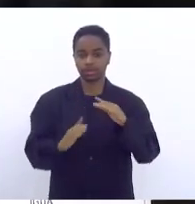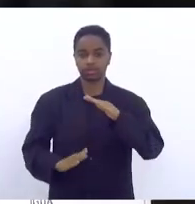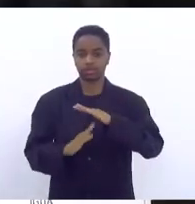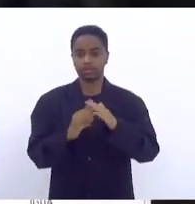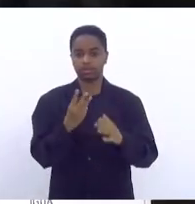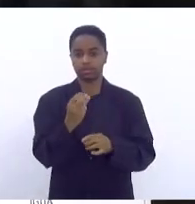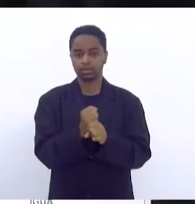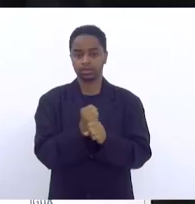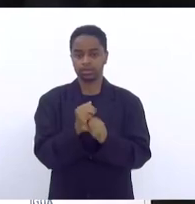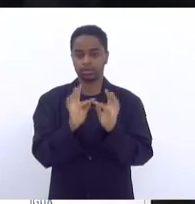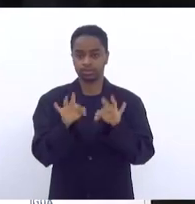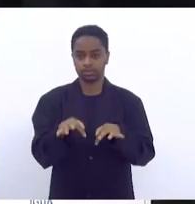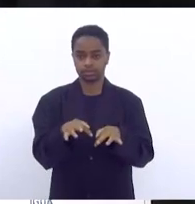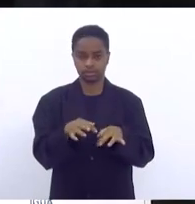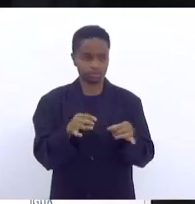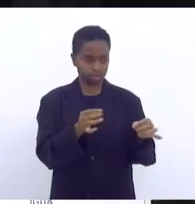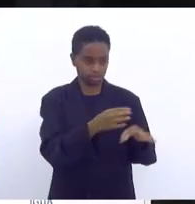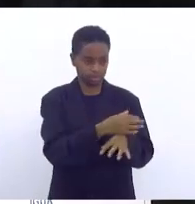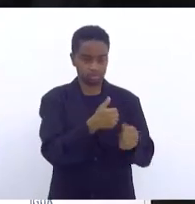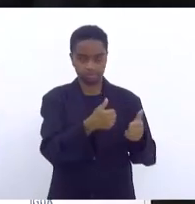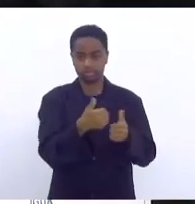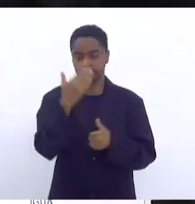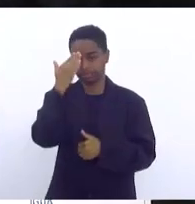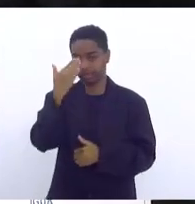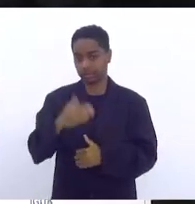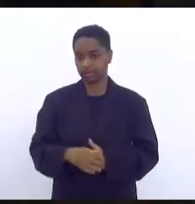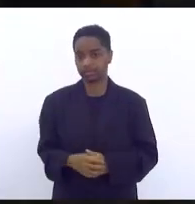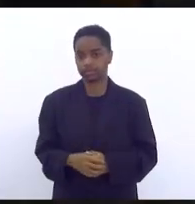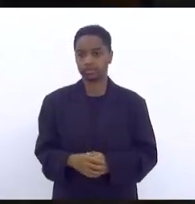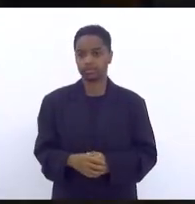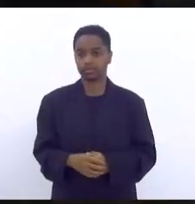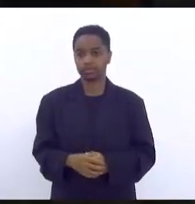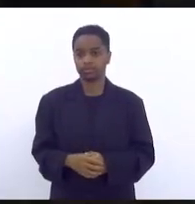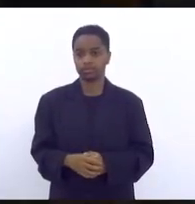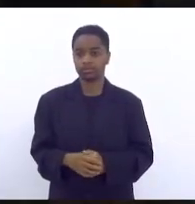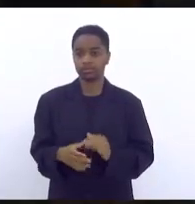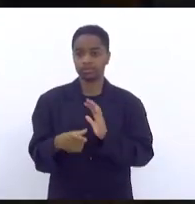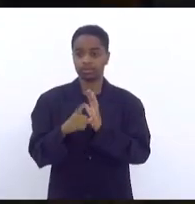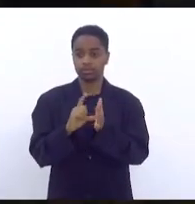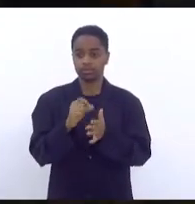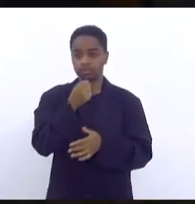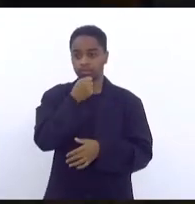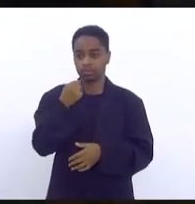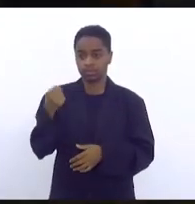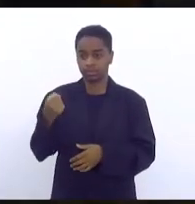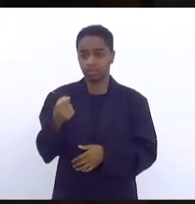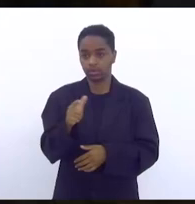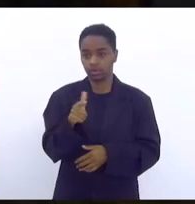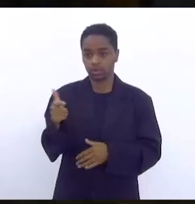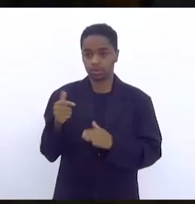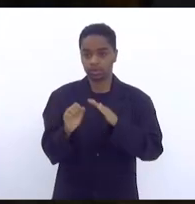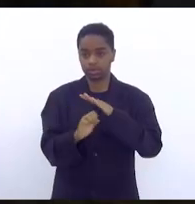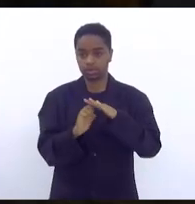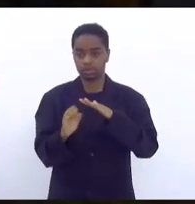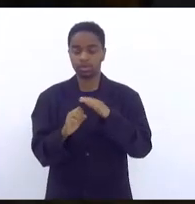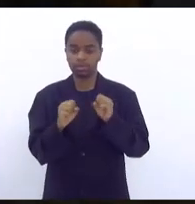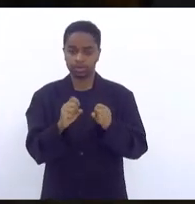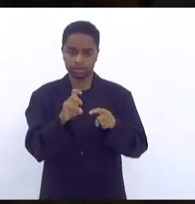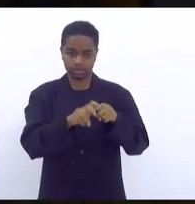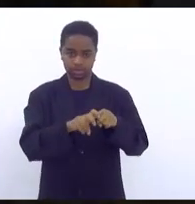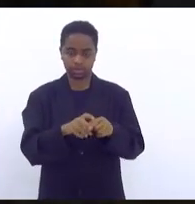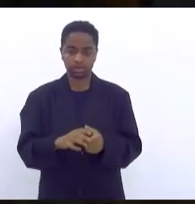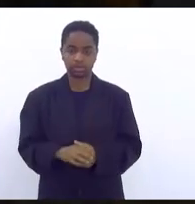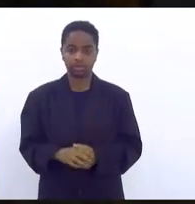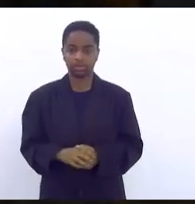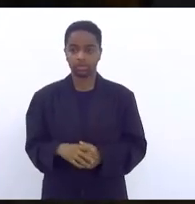eh terminou sim ah sim obrigada então eh só antes de passar pra próxima concessionária pode pode sentar